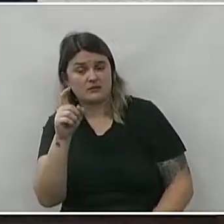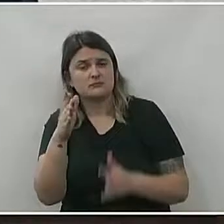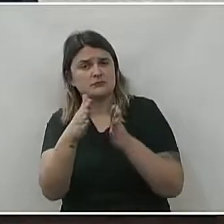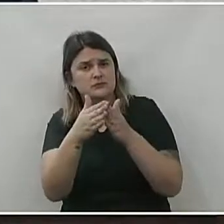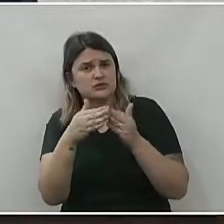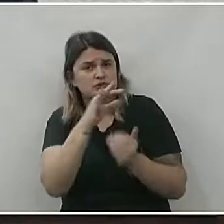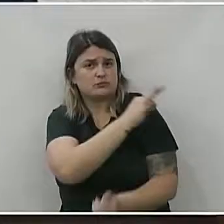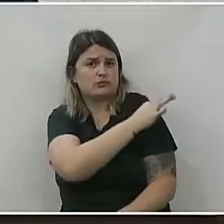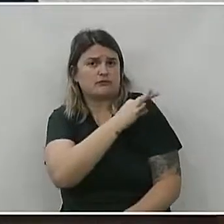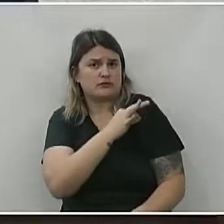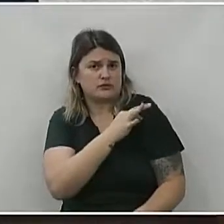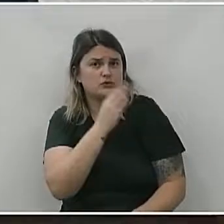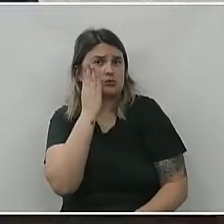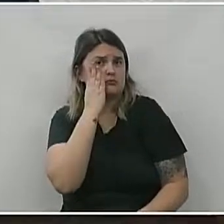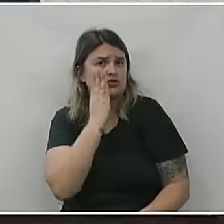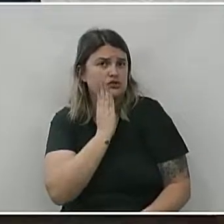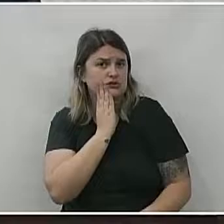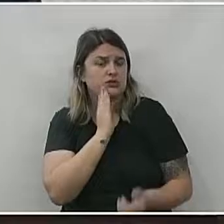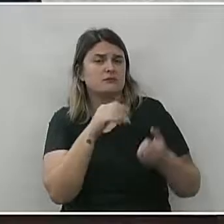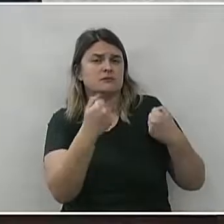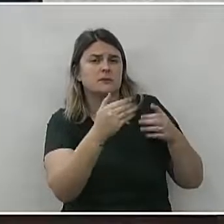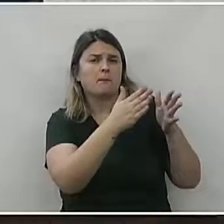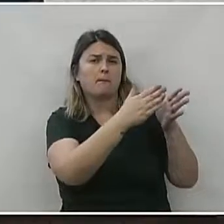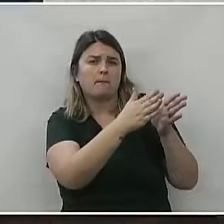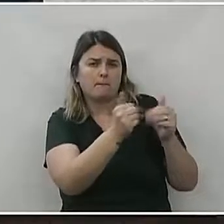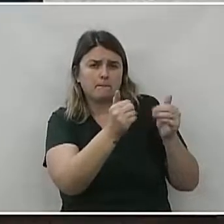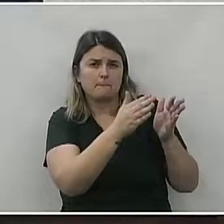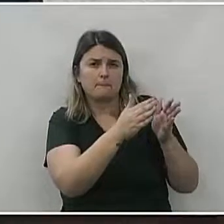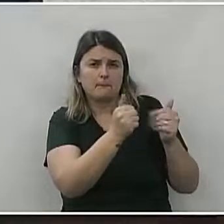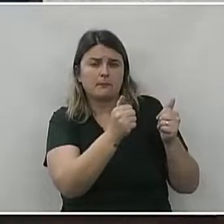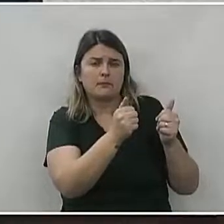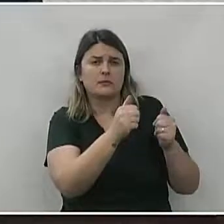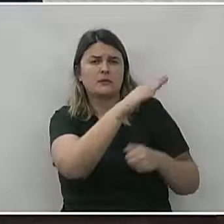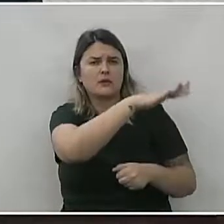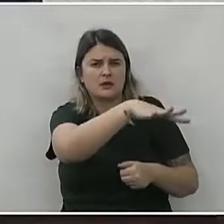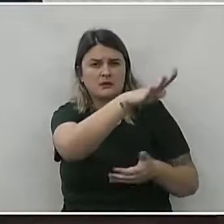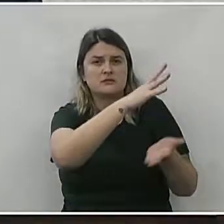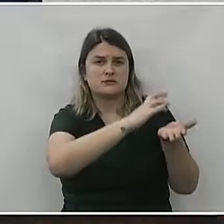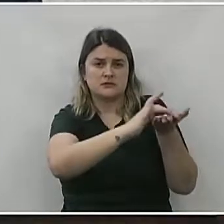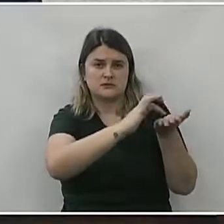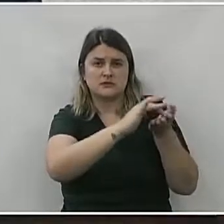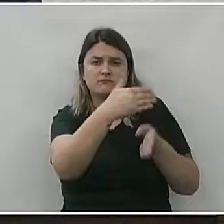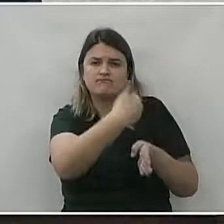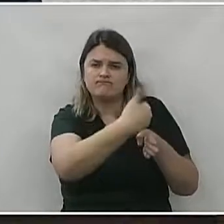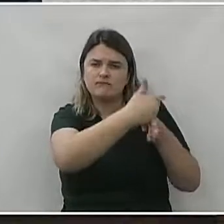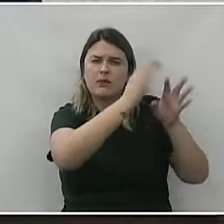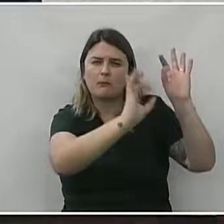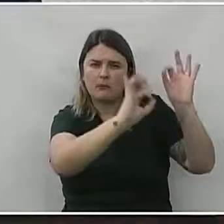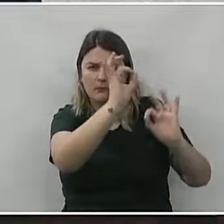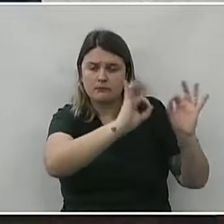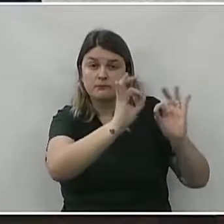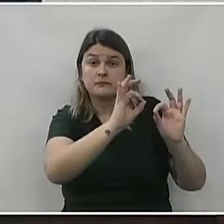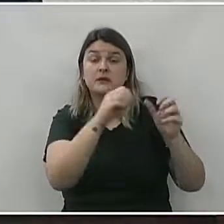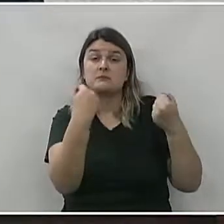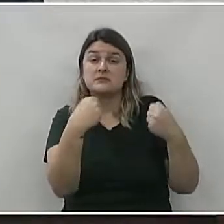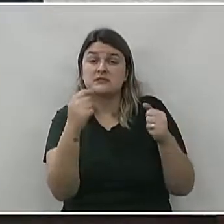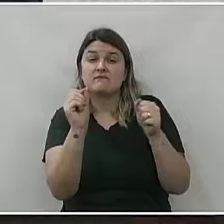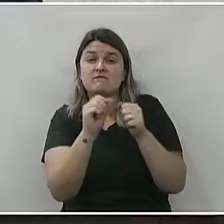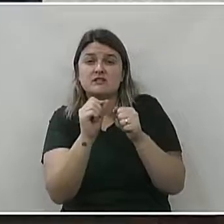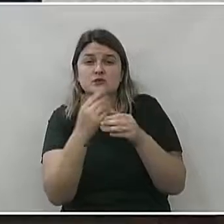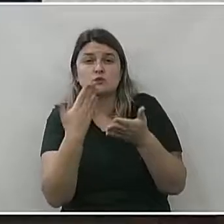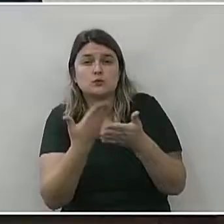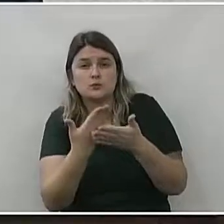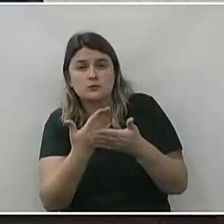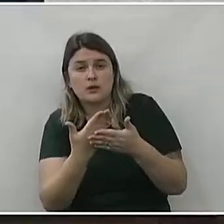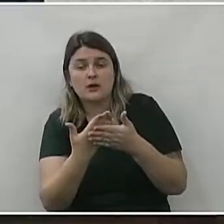ao senhor prefeito municipal para que solicite à Secretaria de Obras e Planejamento para que efetuem